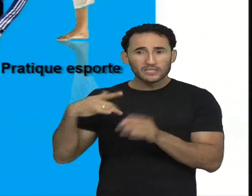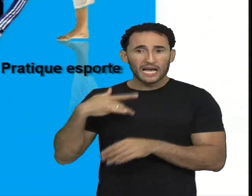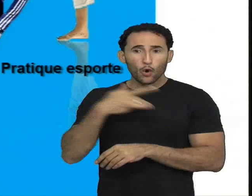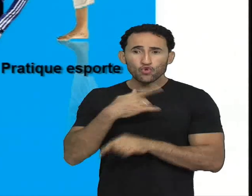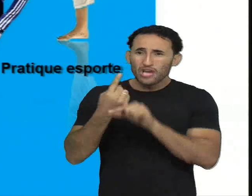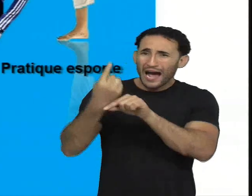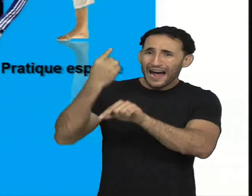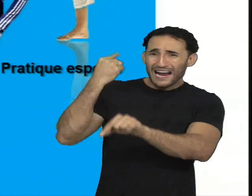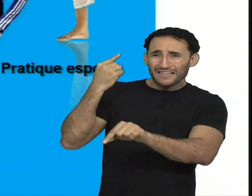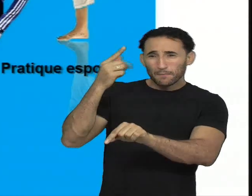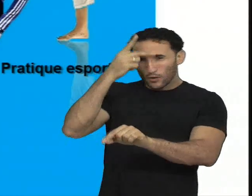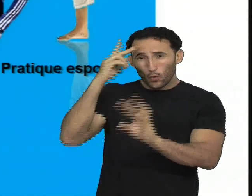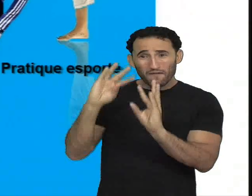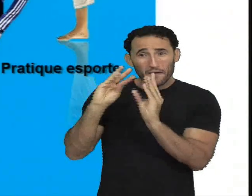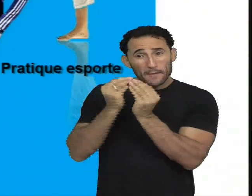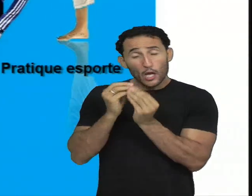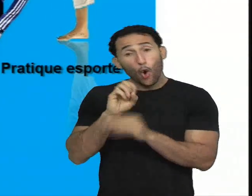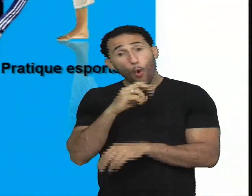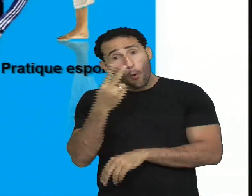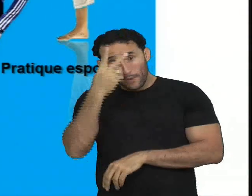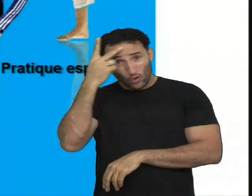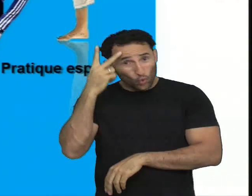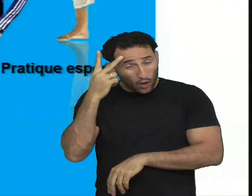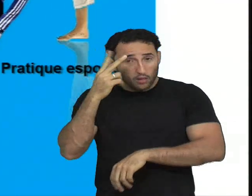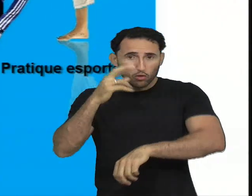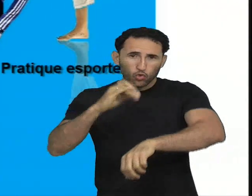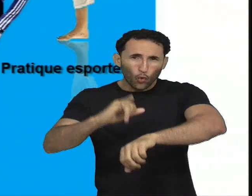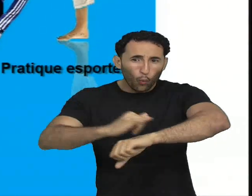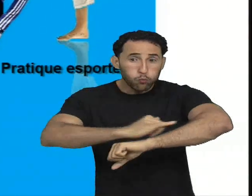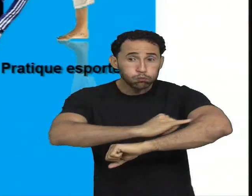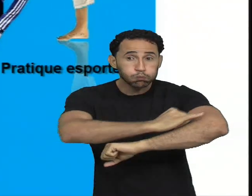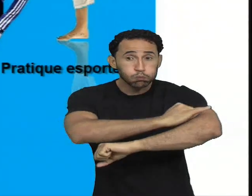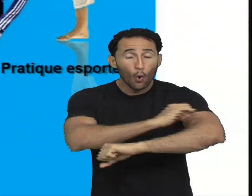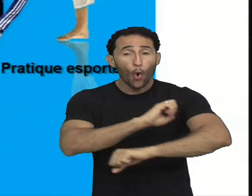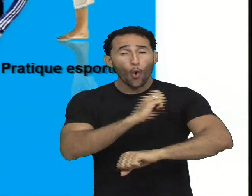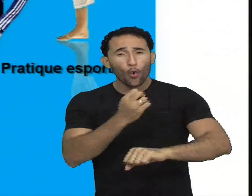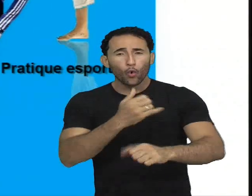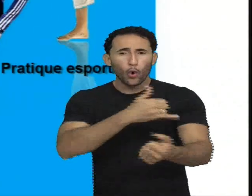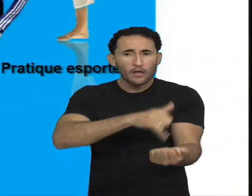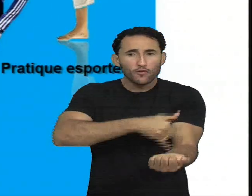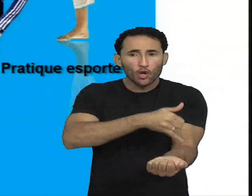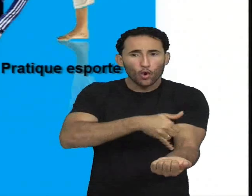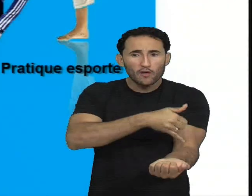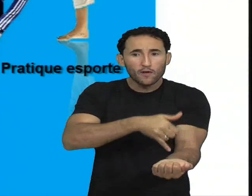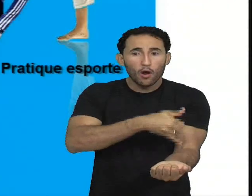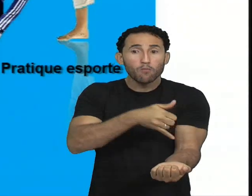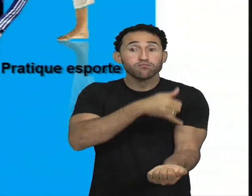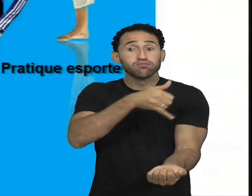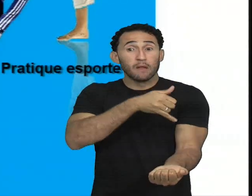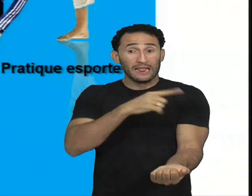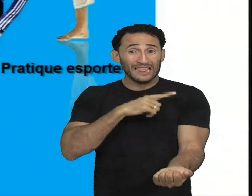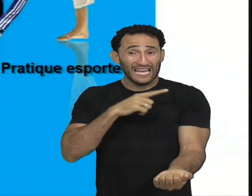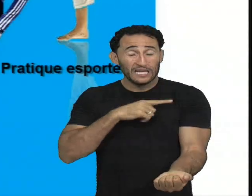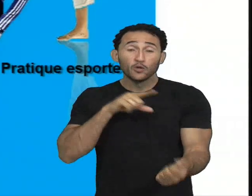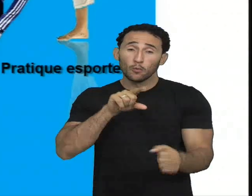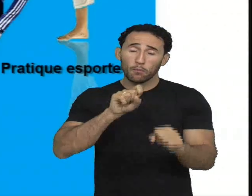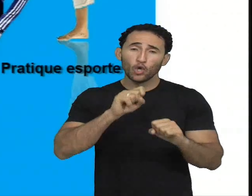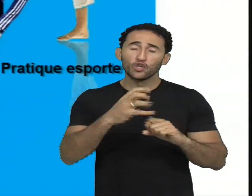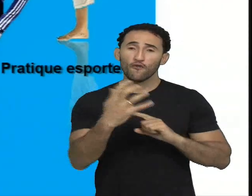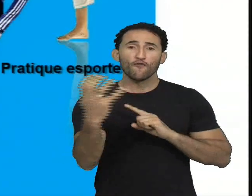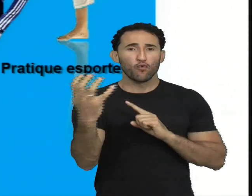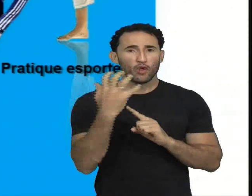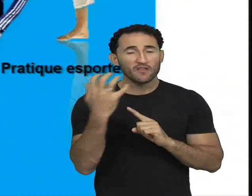ela tem obesidade, ainda ela tem colesterol alto, tudo isso vai somando para piorar aquela